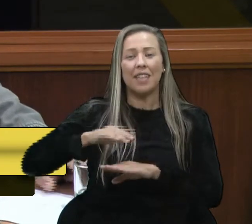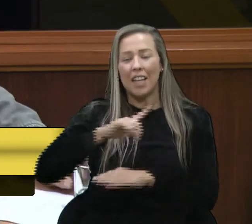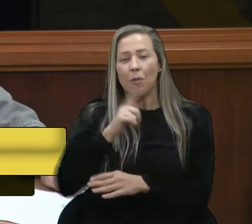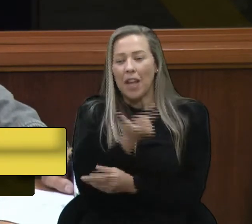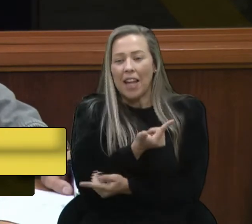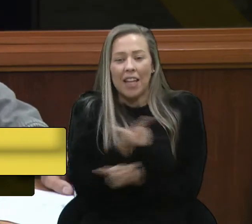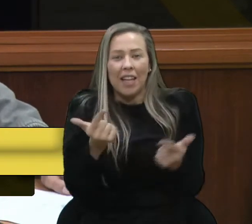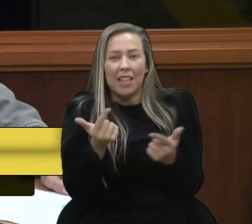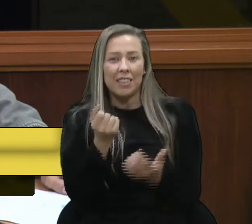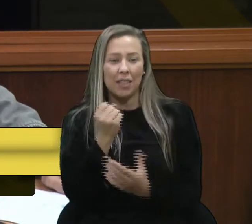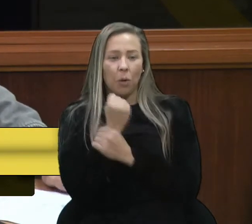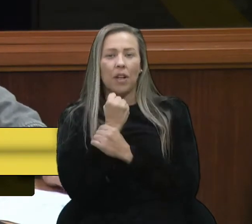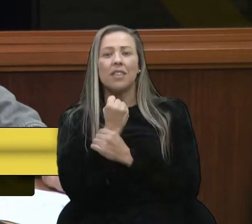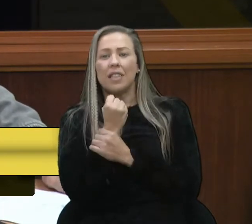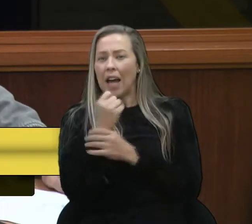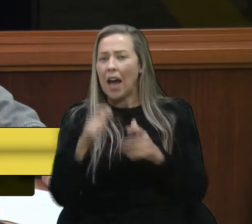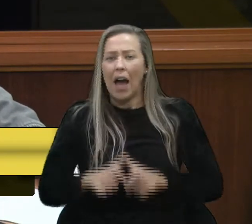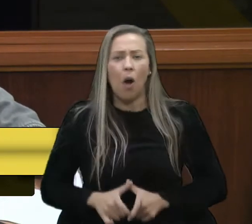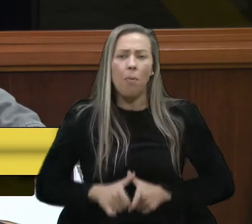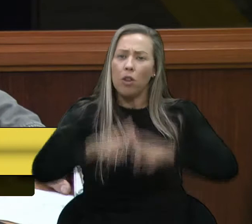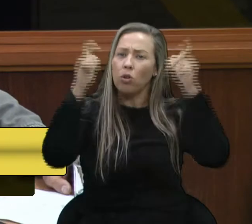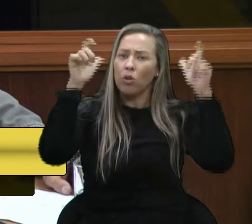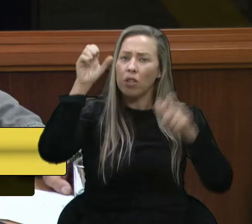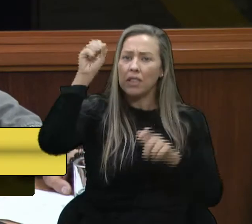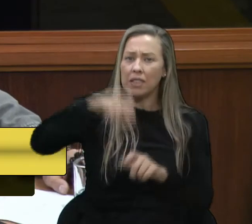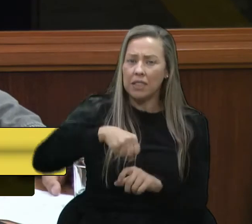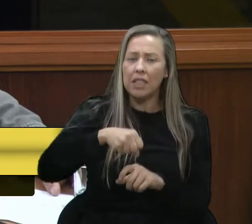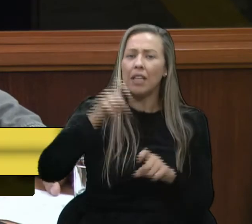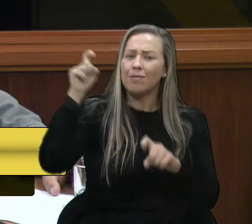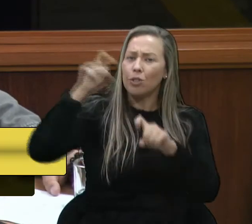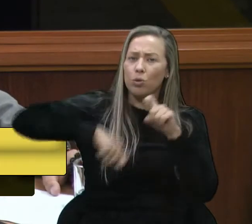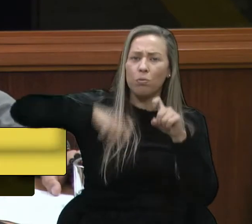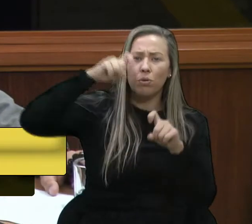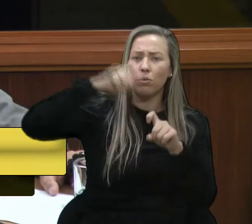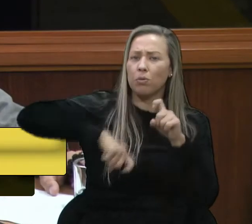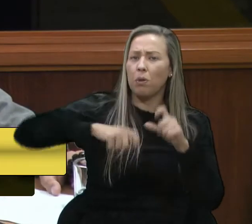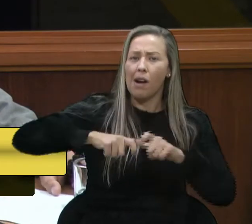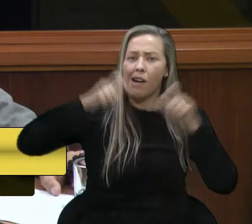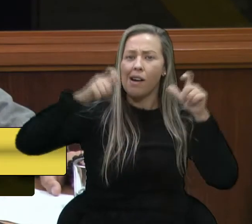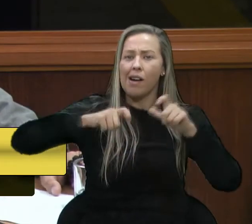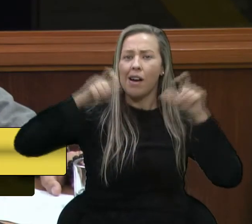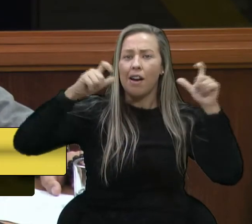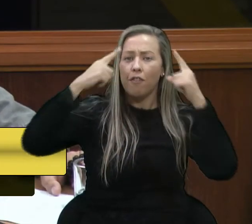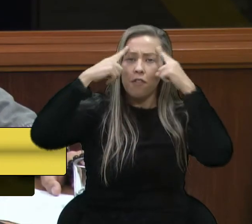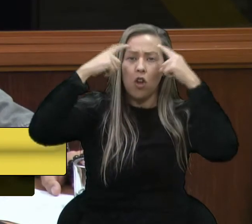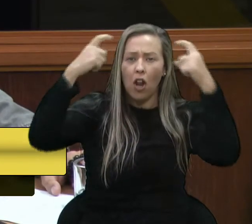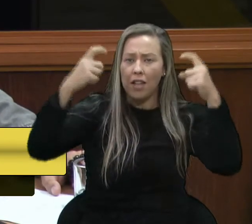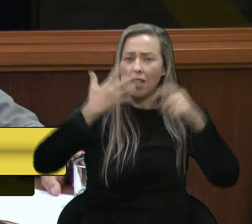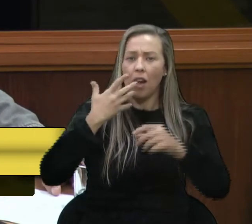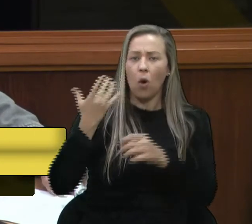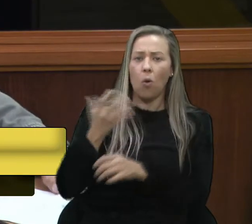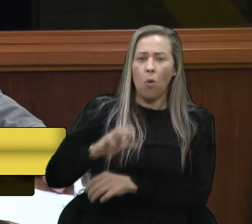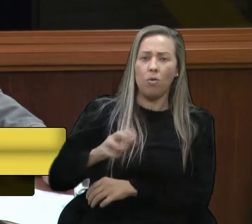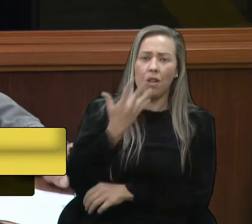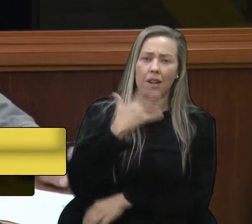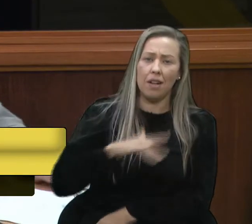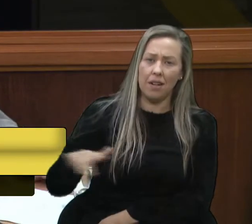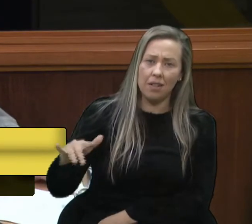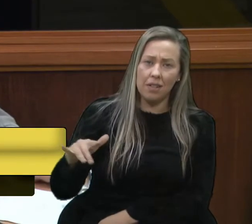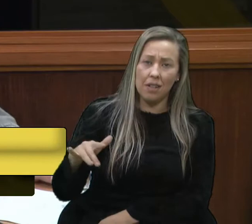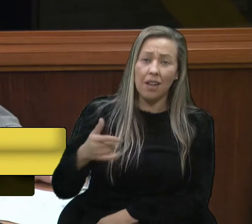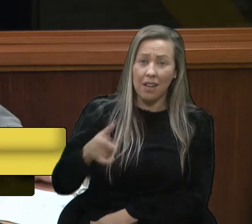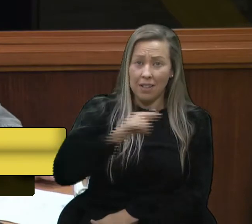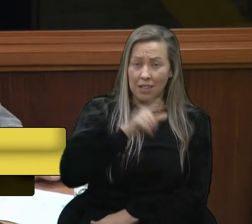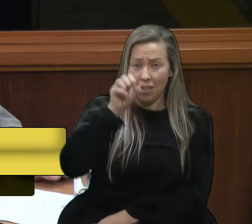estudando. Aumentou muito os casos de estupro, né, os maus tratos, porque, é como o senhor disse,